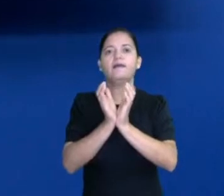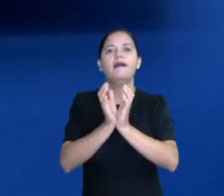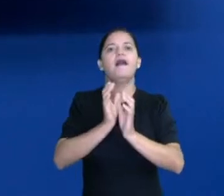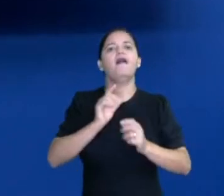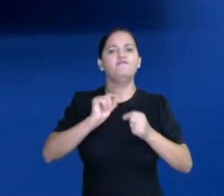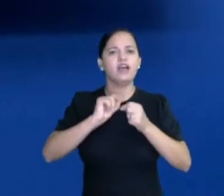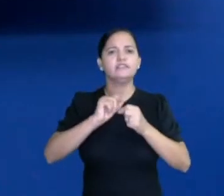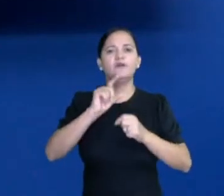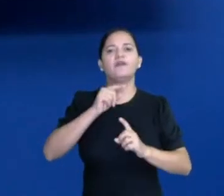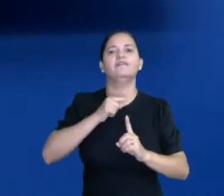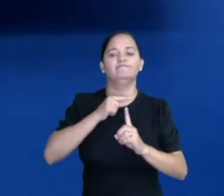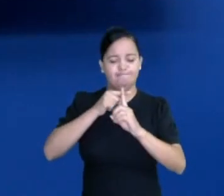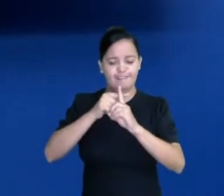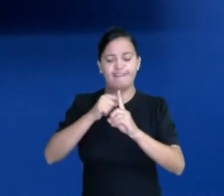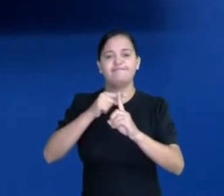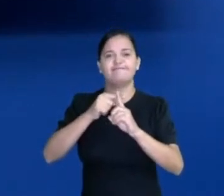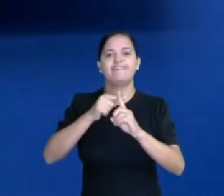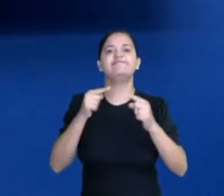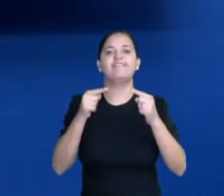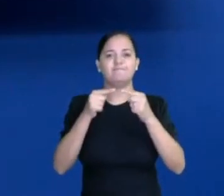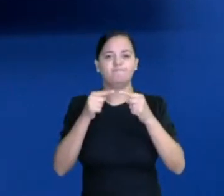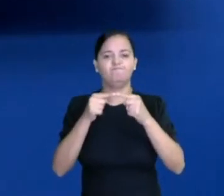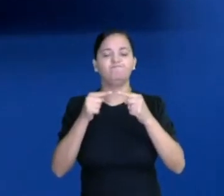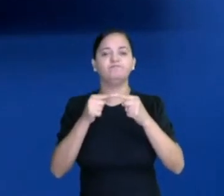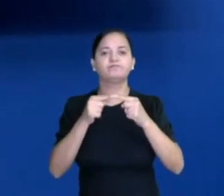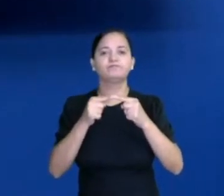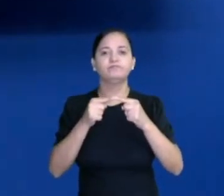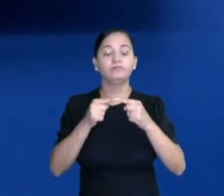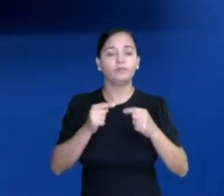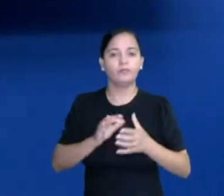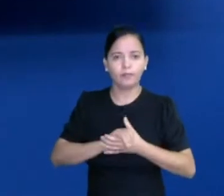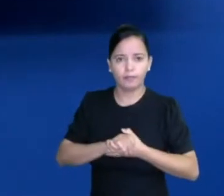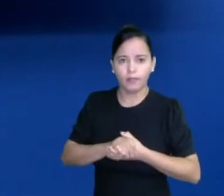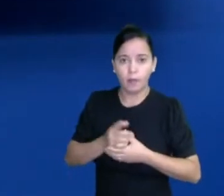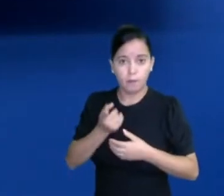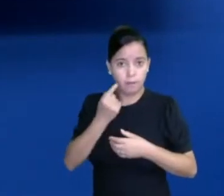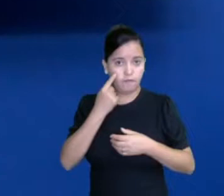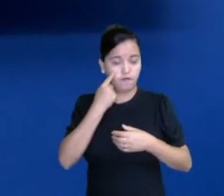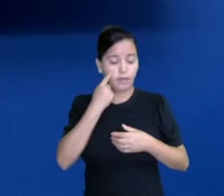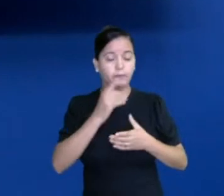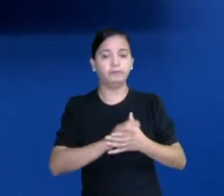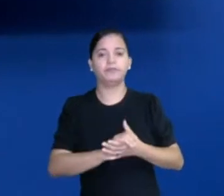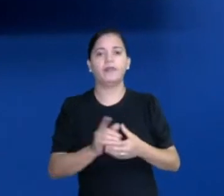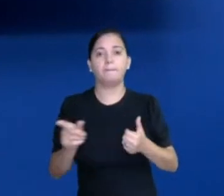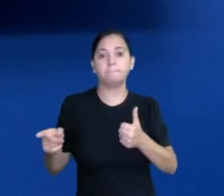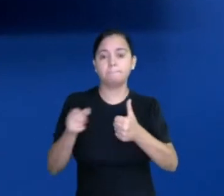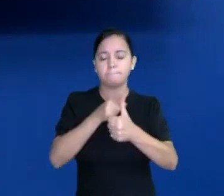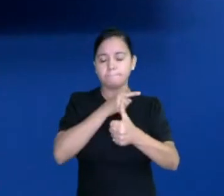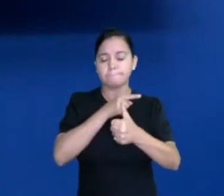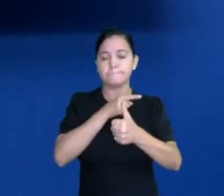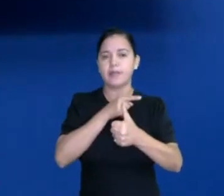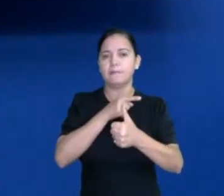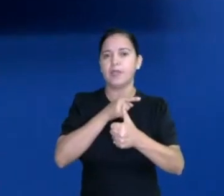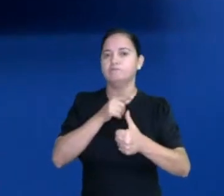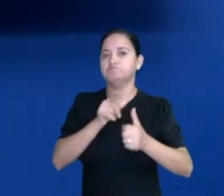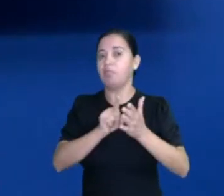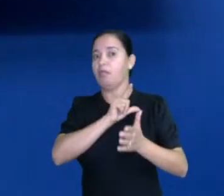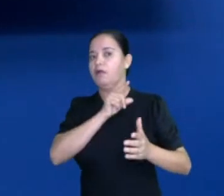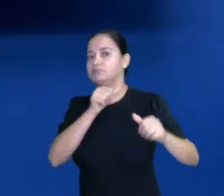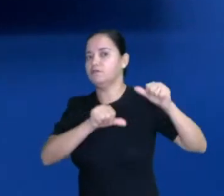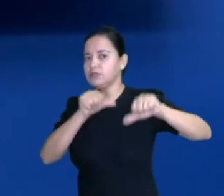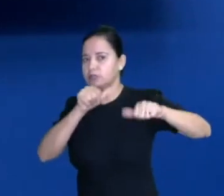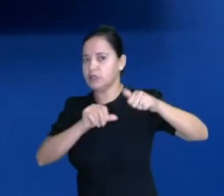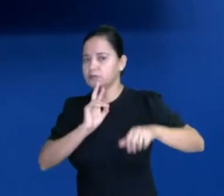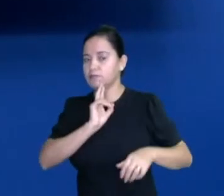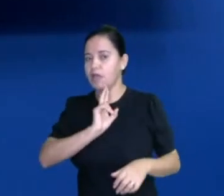quê? Uma adição, beleza? E aí, vamos ver aqui, primeiramente, antes de vocês analisarem aqui